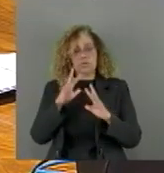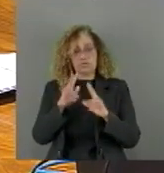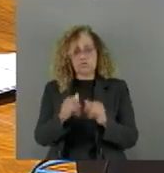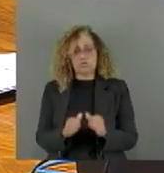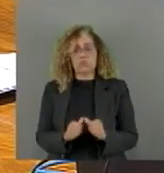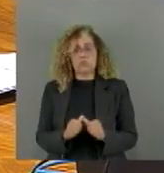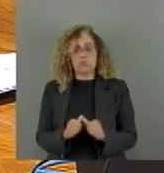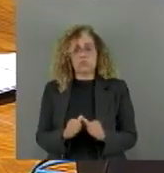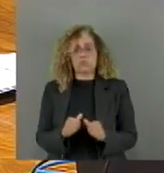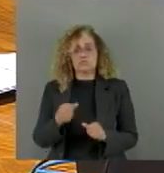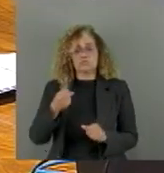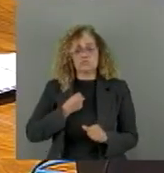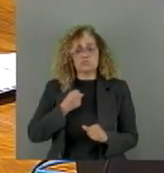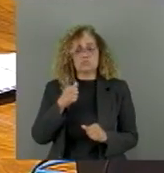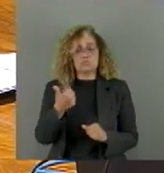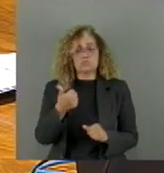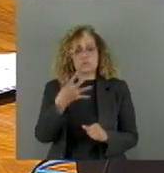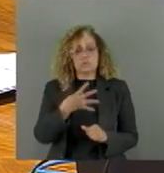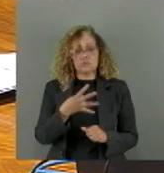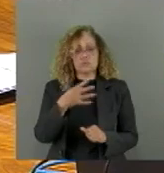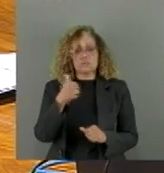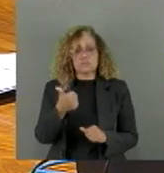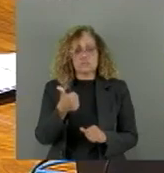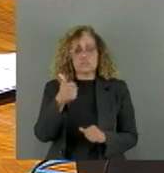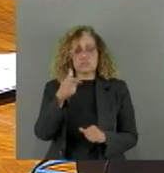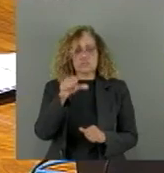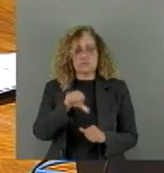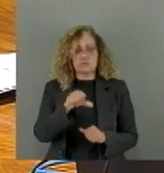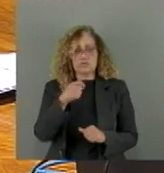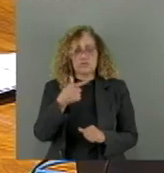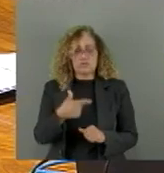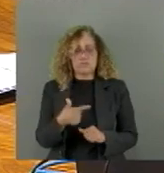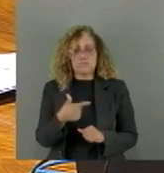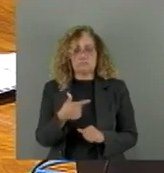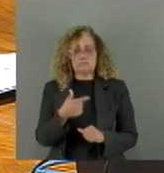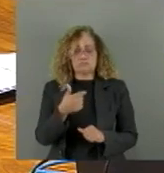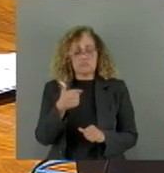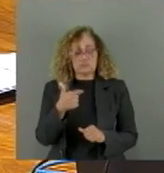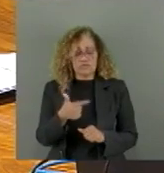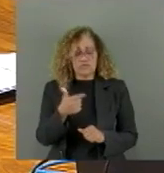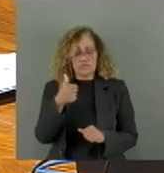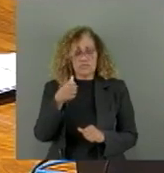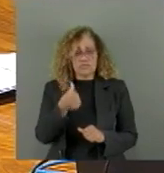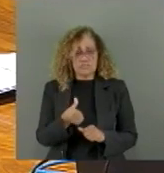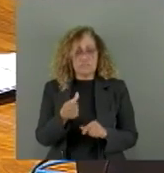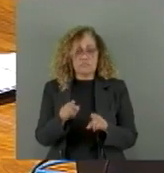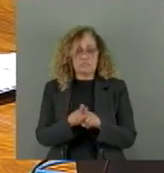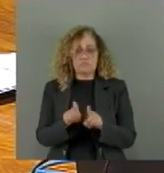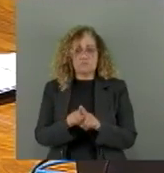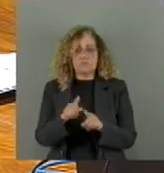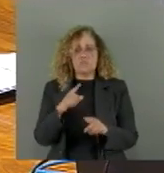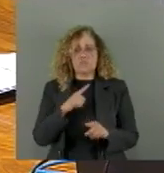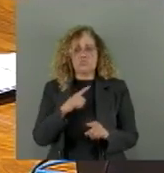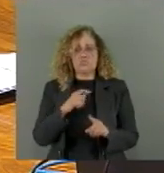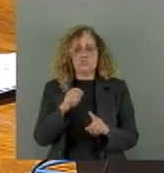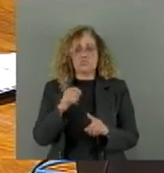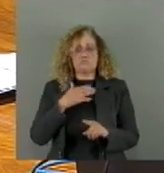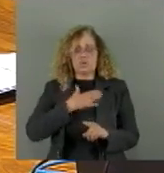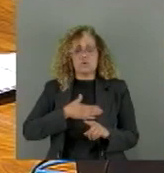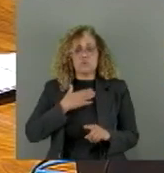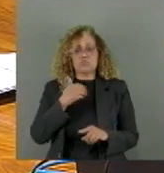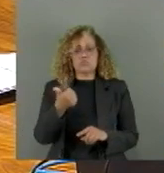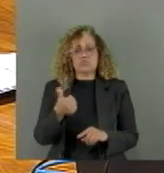número 14.196, de 26 de agosto de 91, e por suas características sociais e sanitárias,